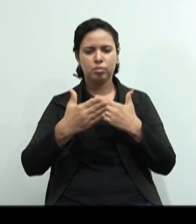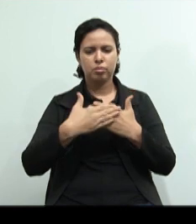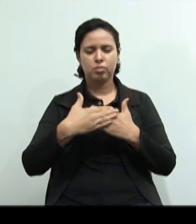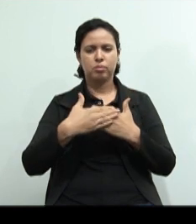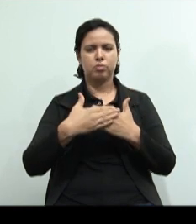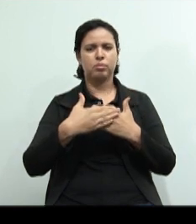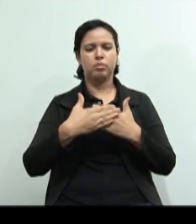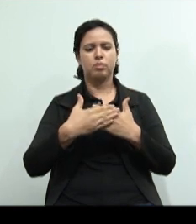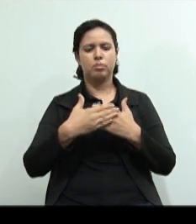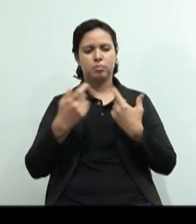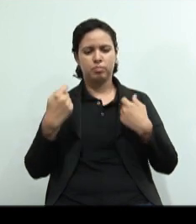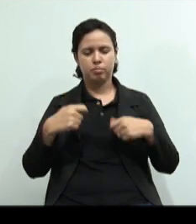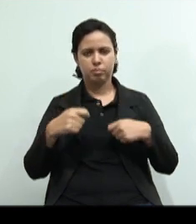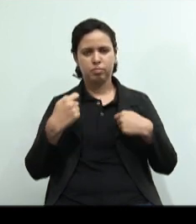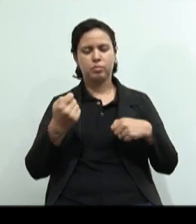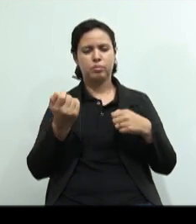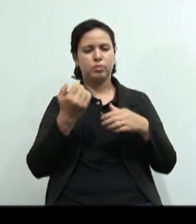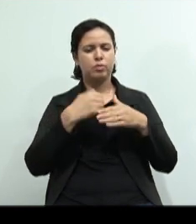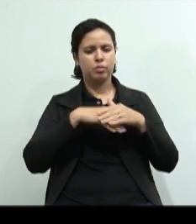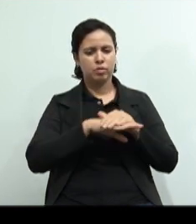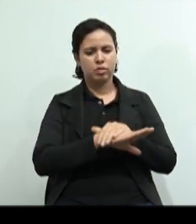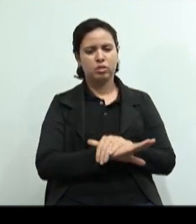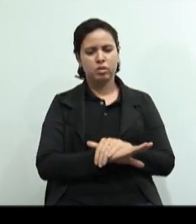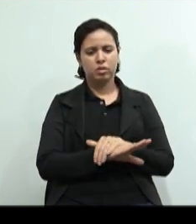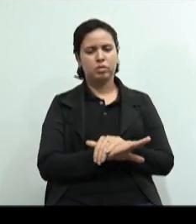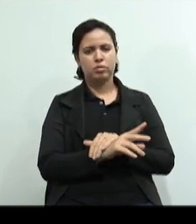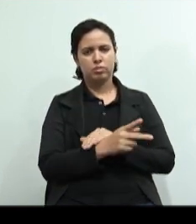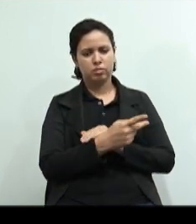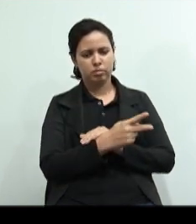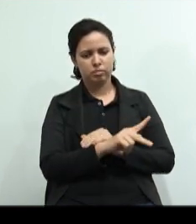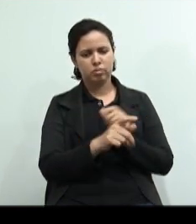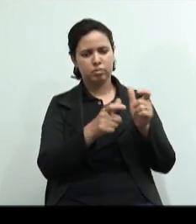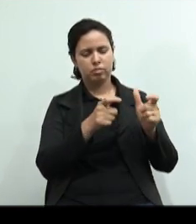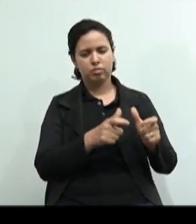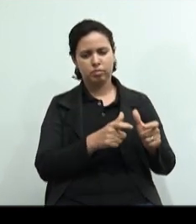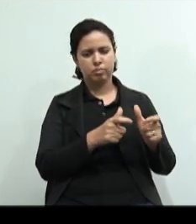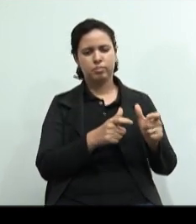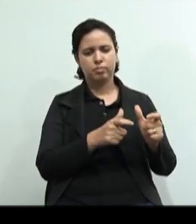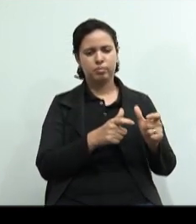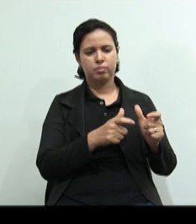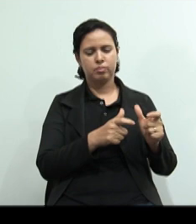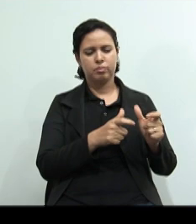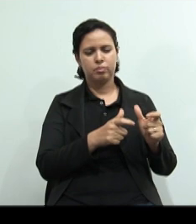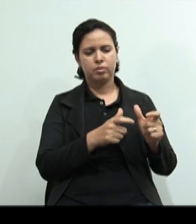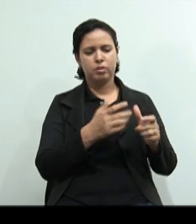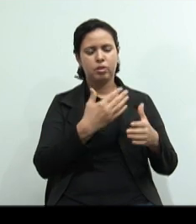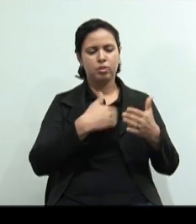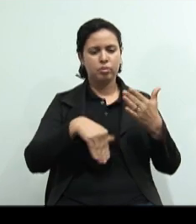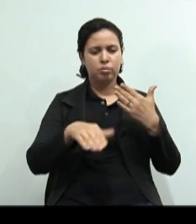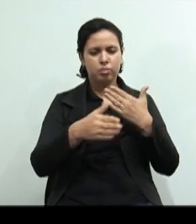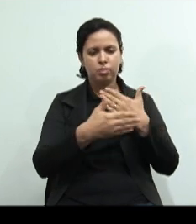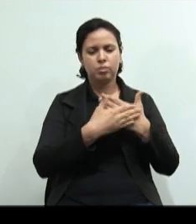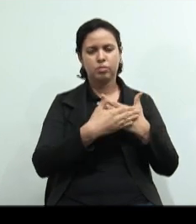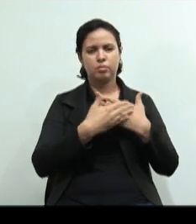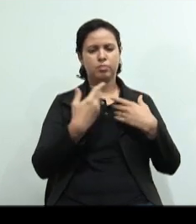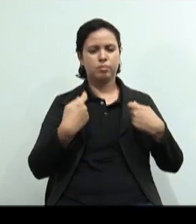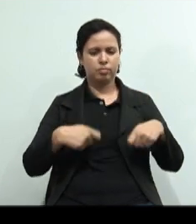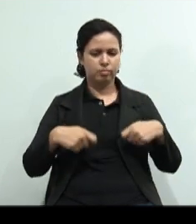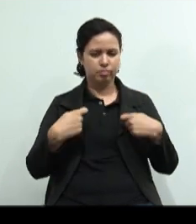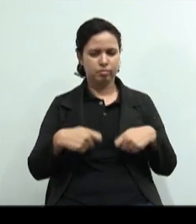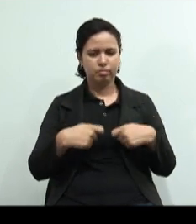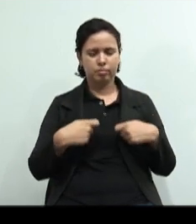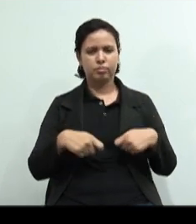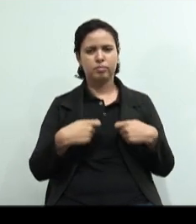uso, deve ser guardado no seu lugar determinado. Todas as coisas